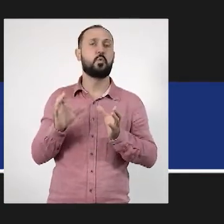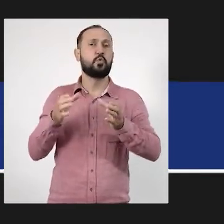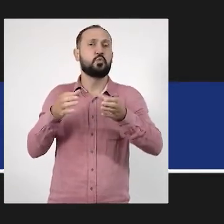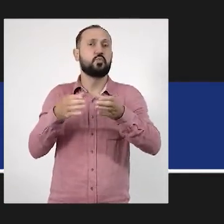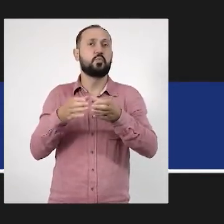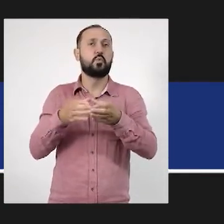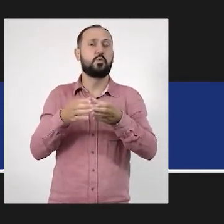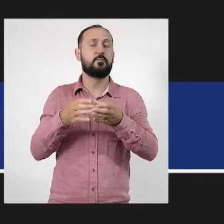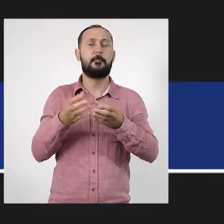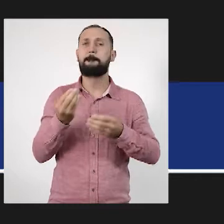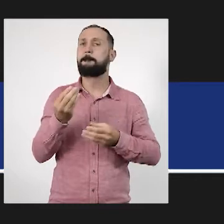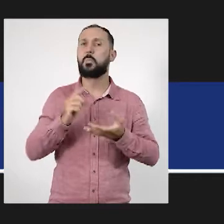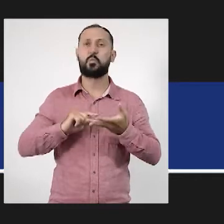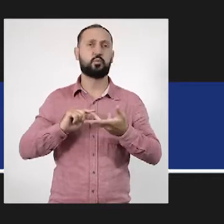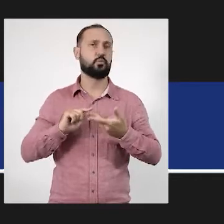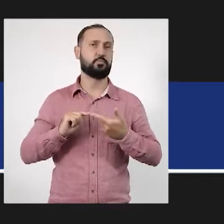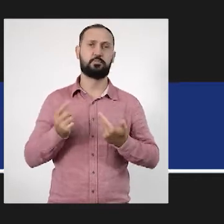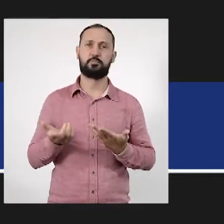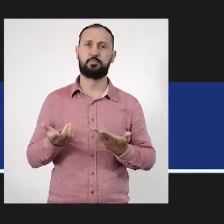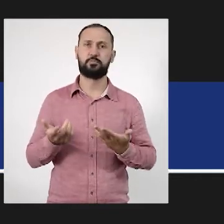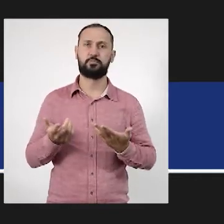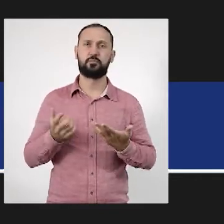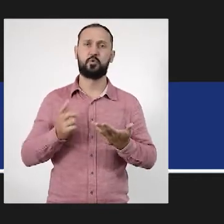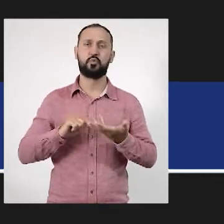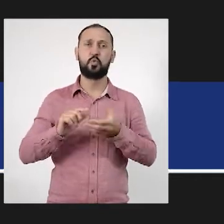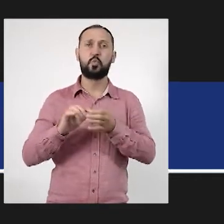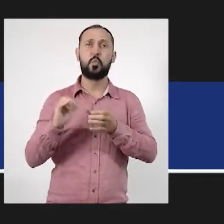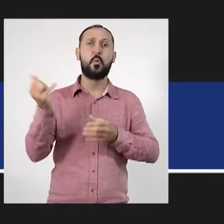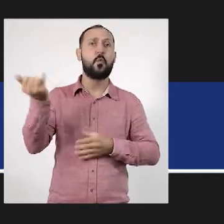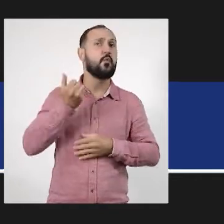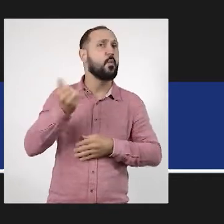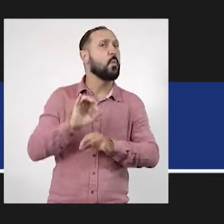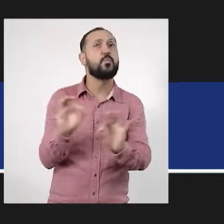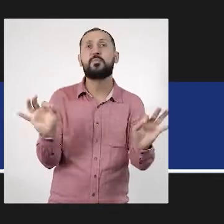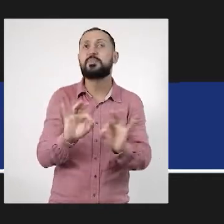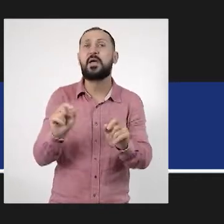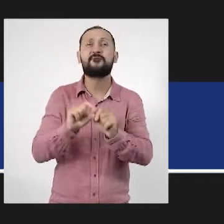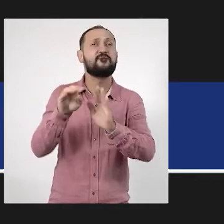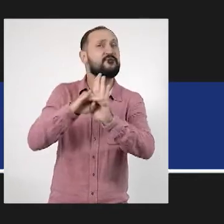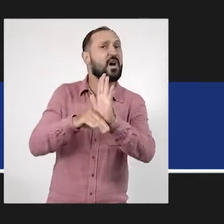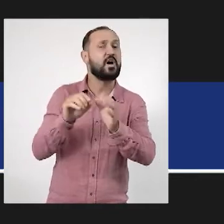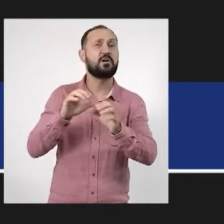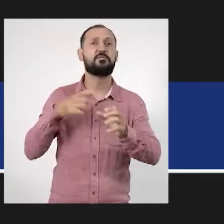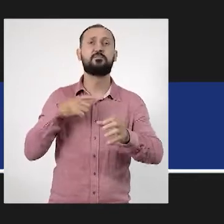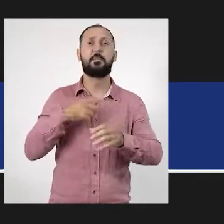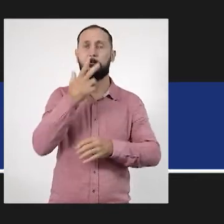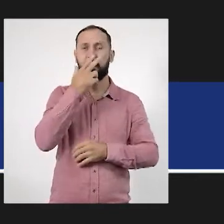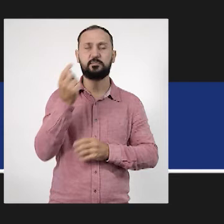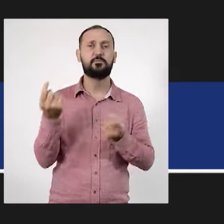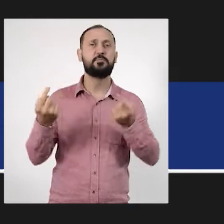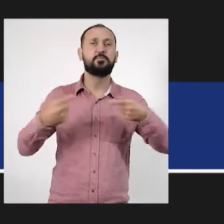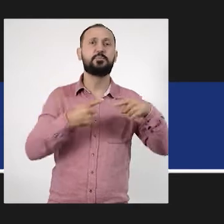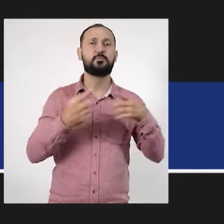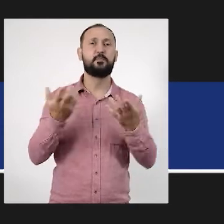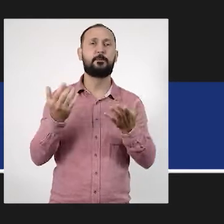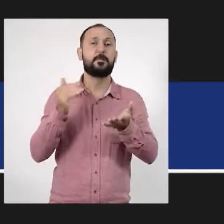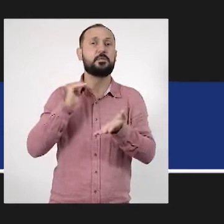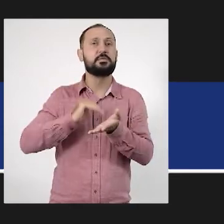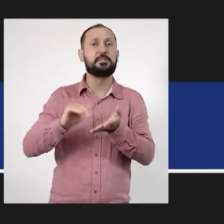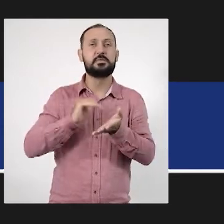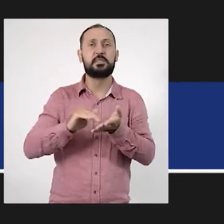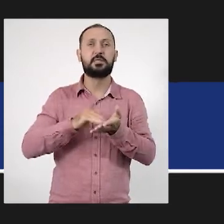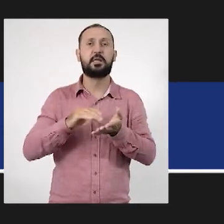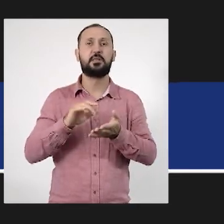relacionado à nossa comissão é enorme. A nossa comissão não é informada de nenhuma atitude, nenhum ato do governo. Pelo contrário, o